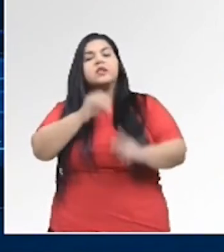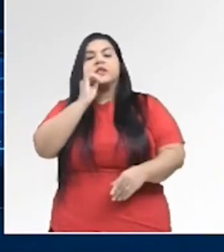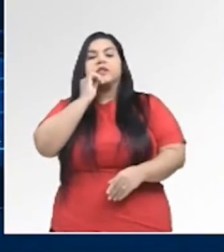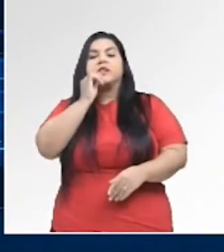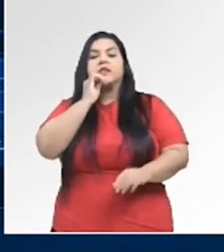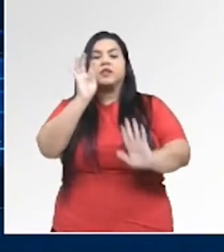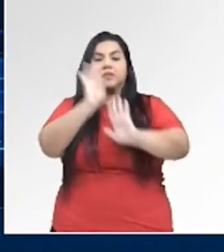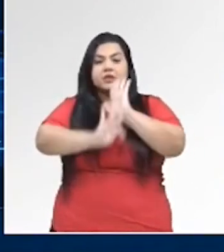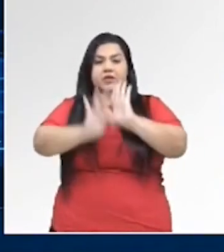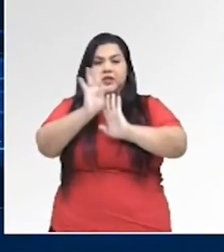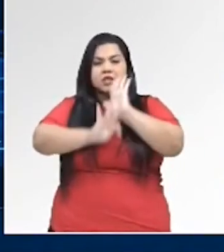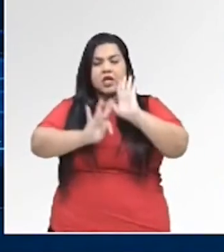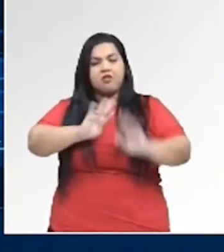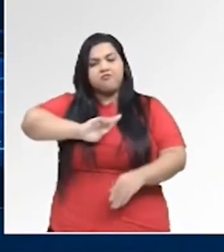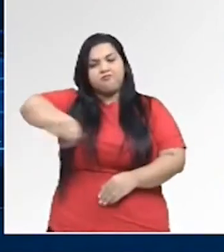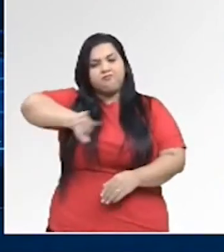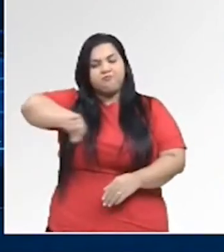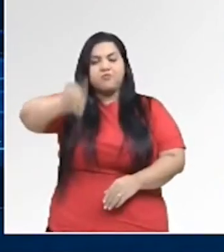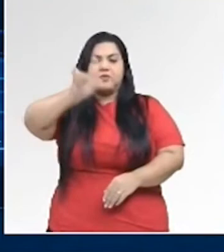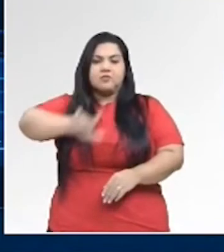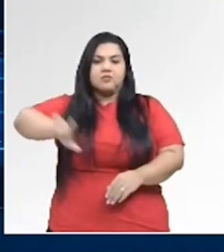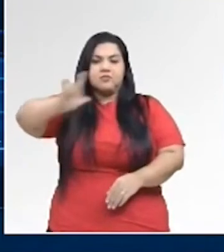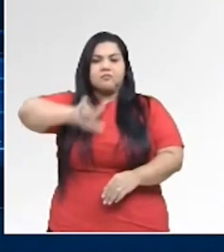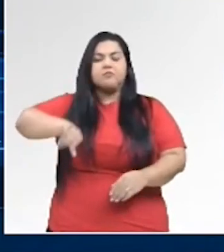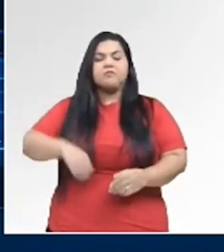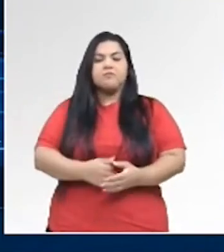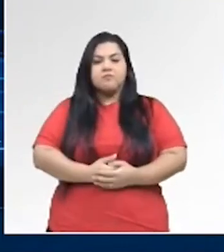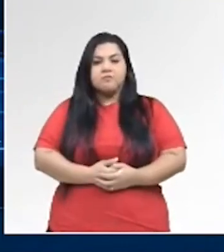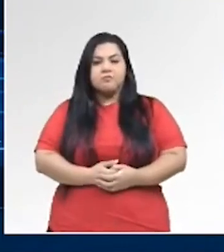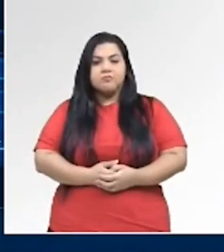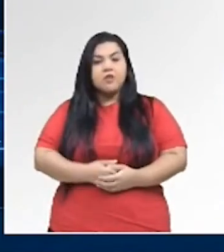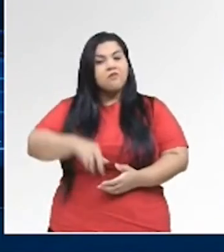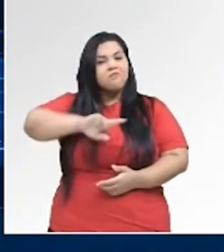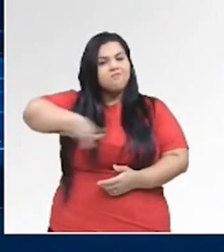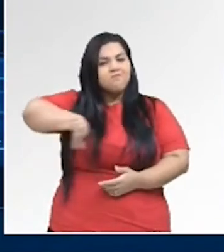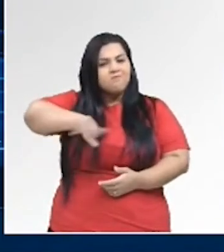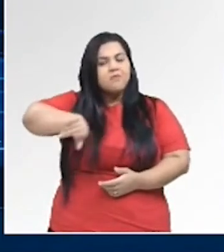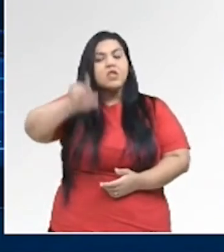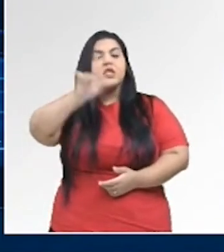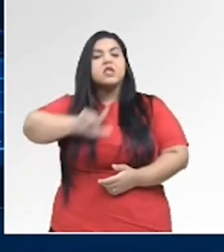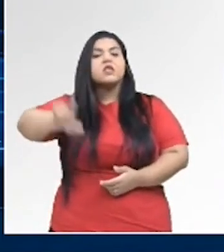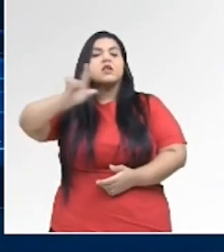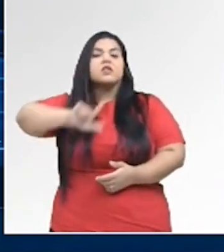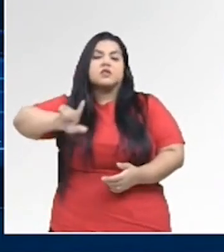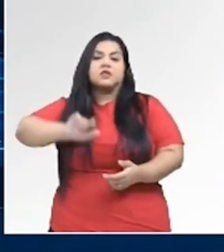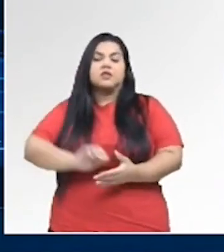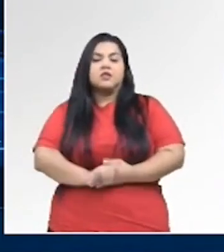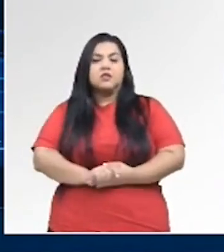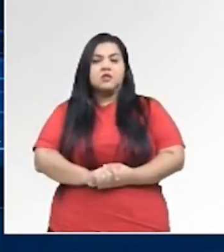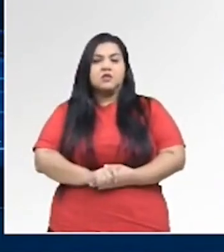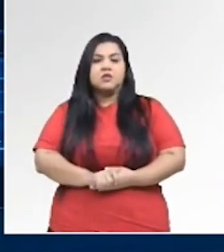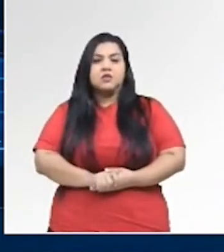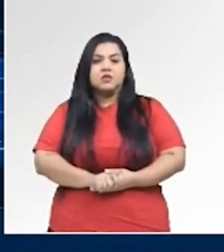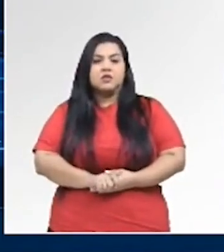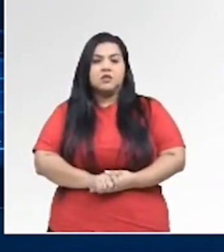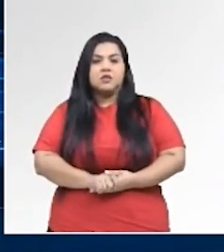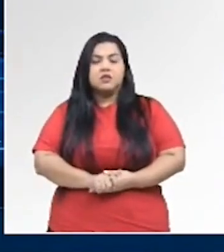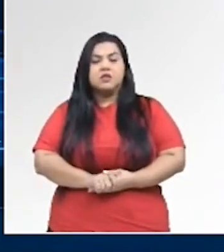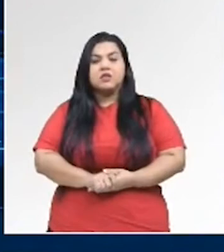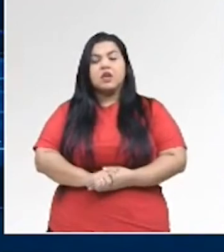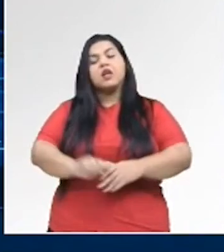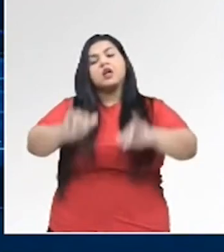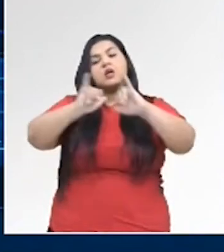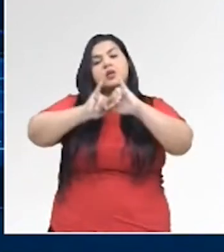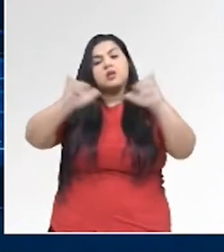de textos não literários, tá? Não literários, aqui, ó, tá? As